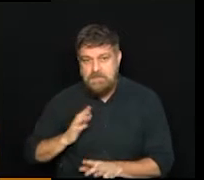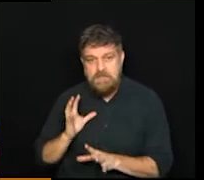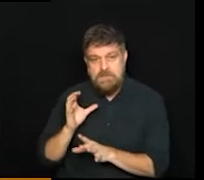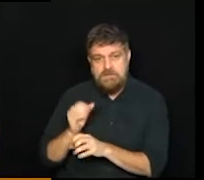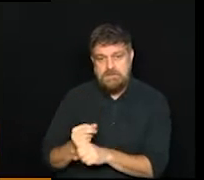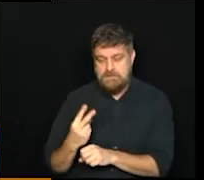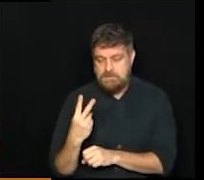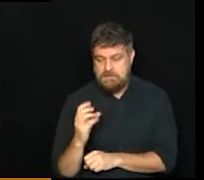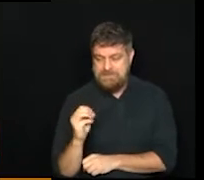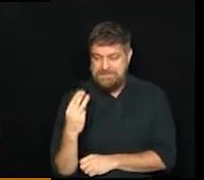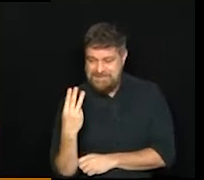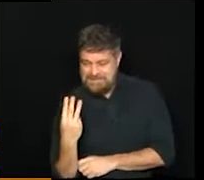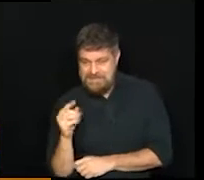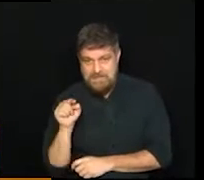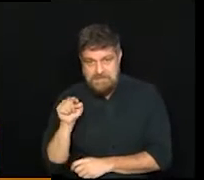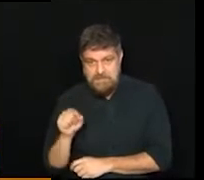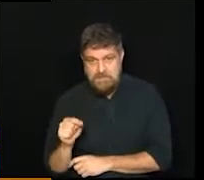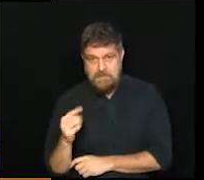de